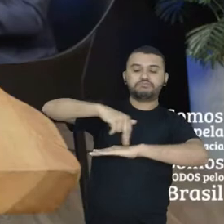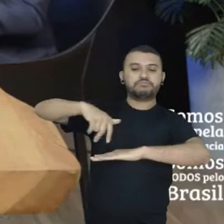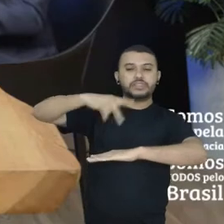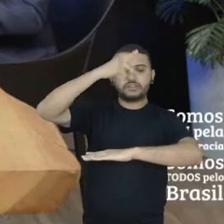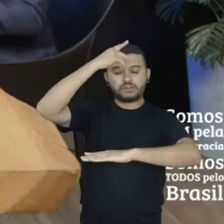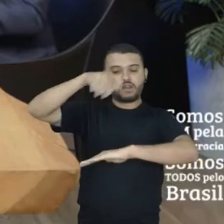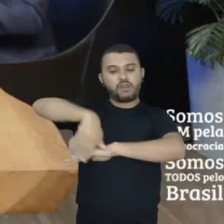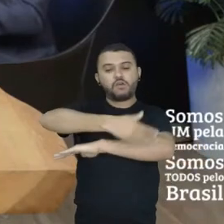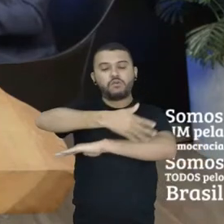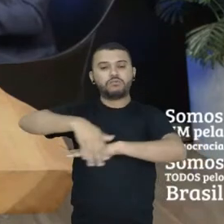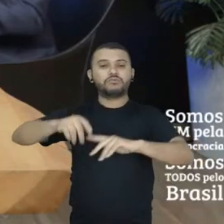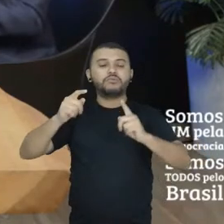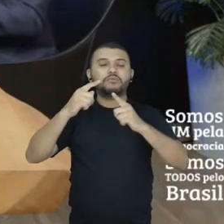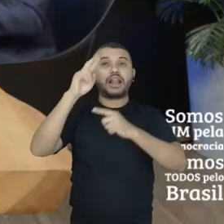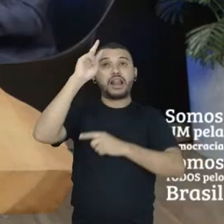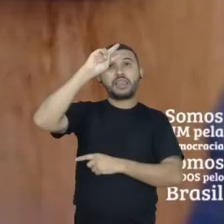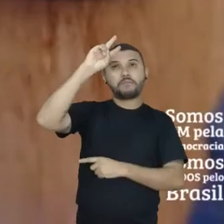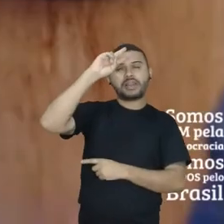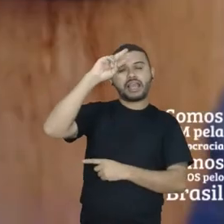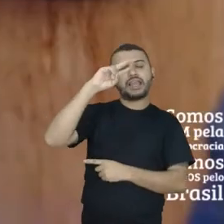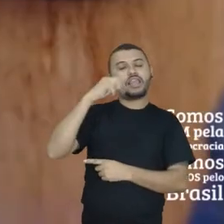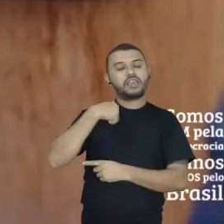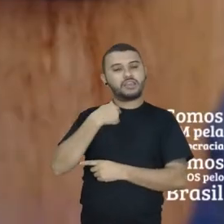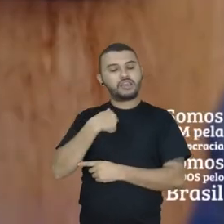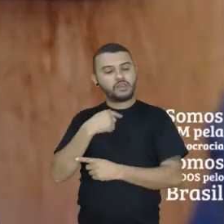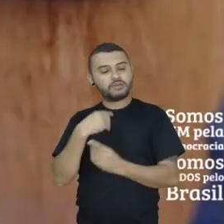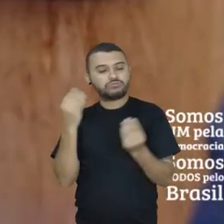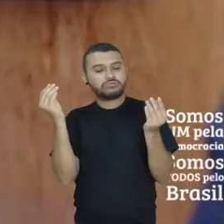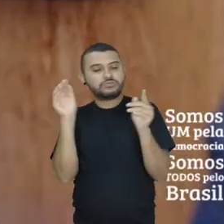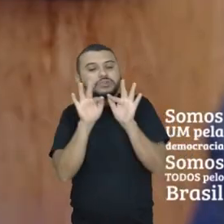da pequenez das coisas